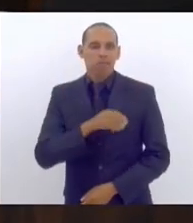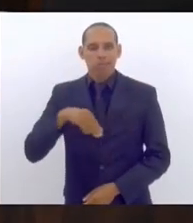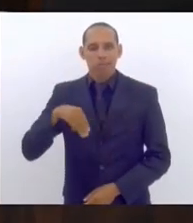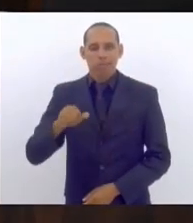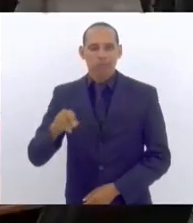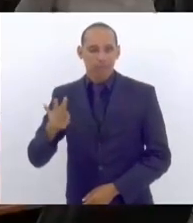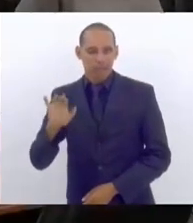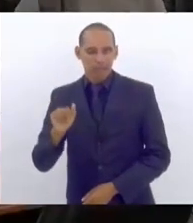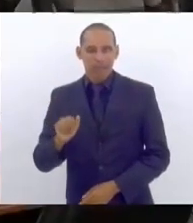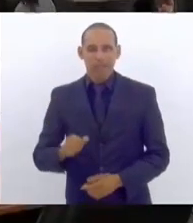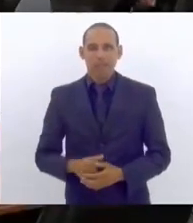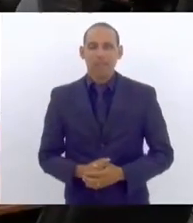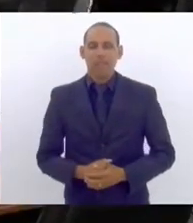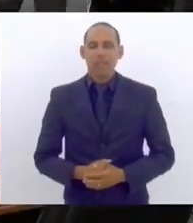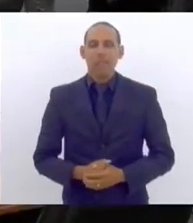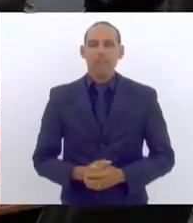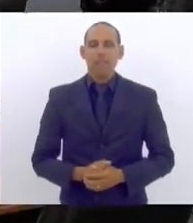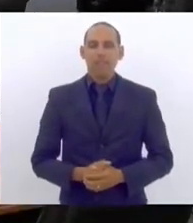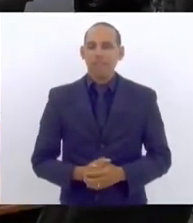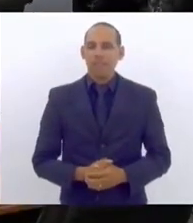Rocha.